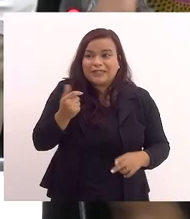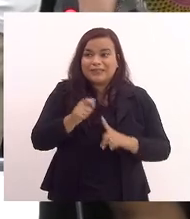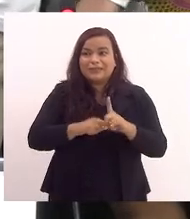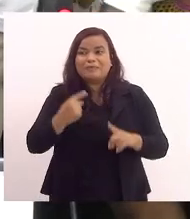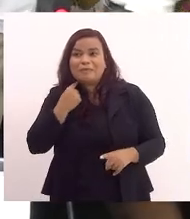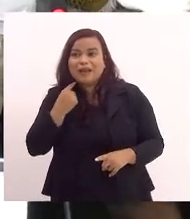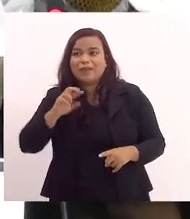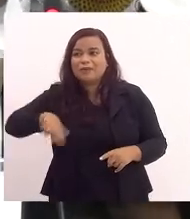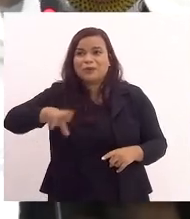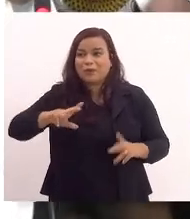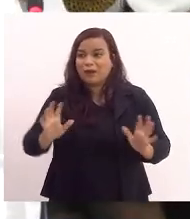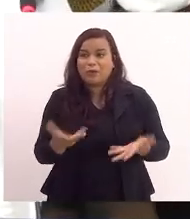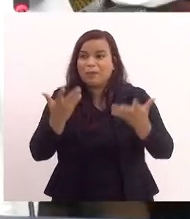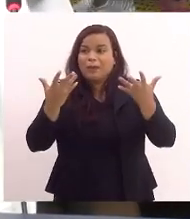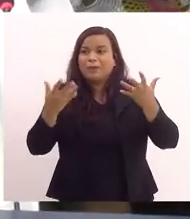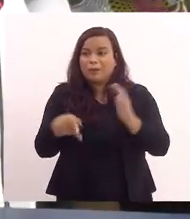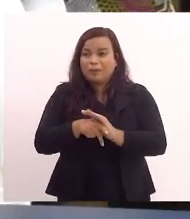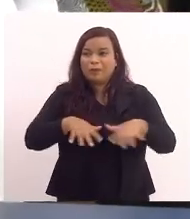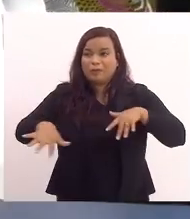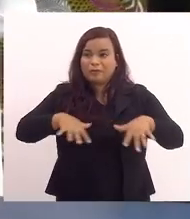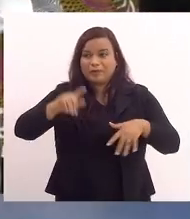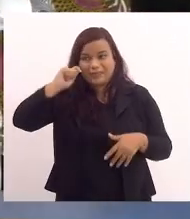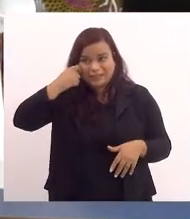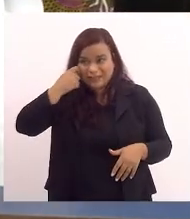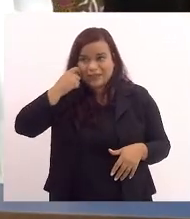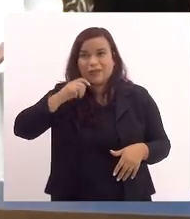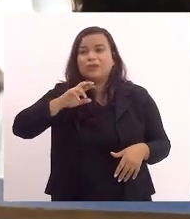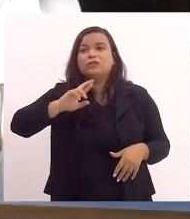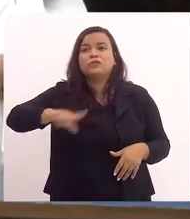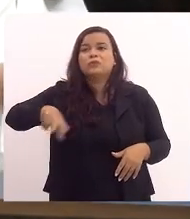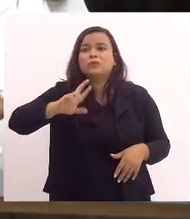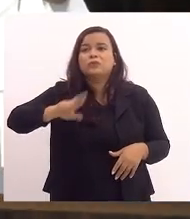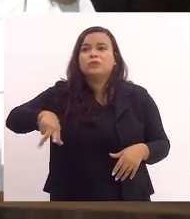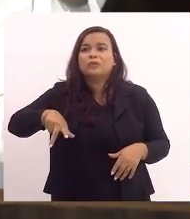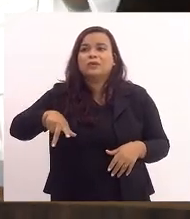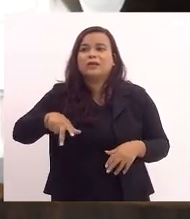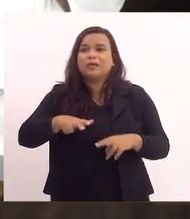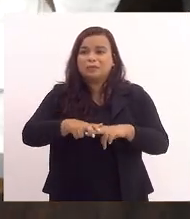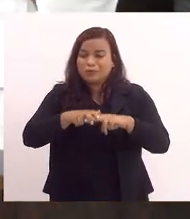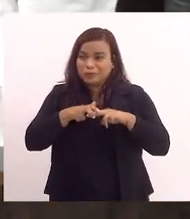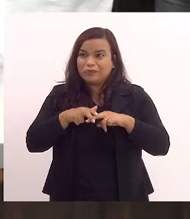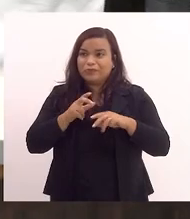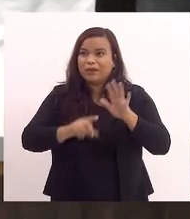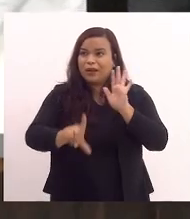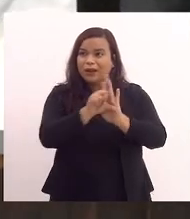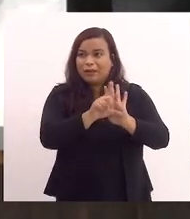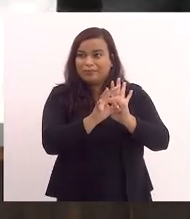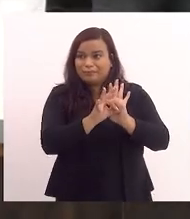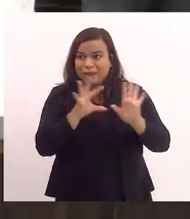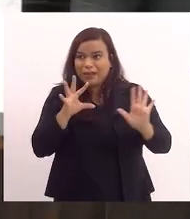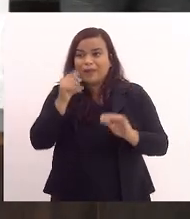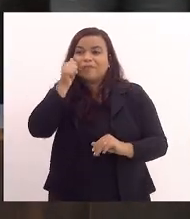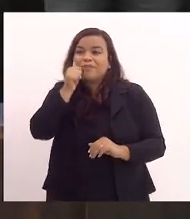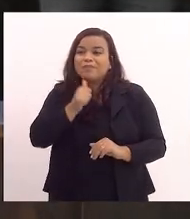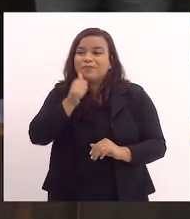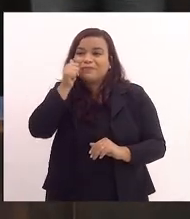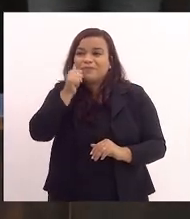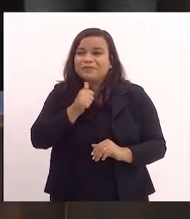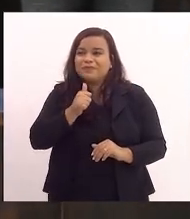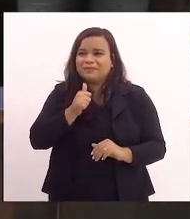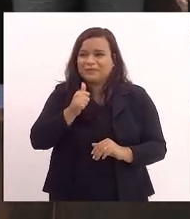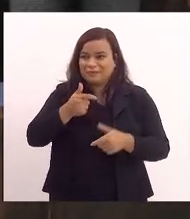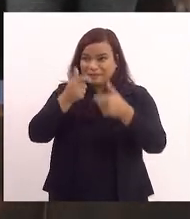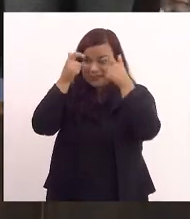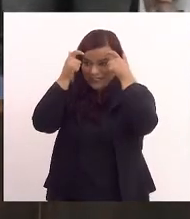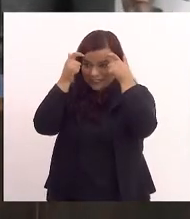de comemoração para o movimento negro. Não porque a liberdade assinada pela caneta da princesa Isabel não nos